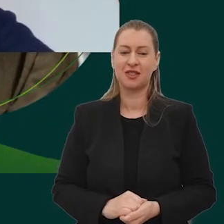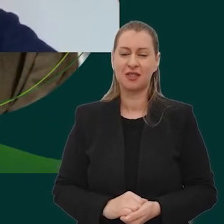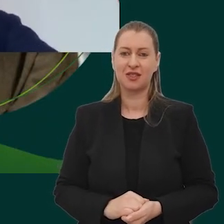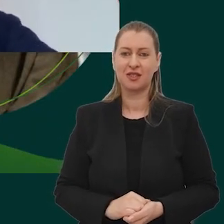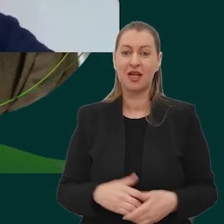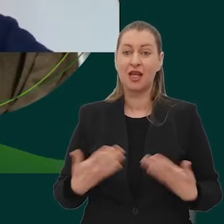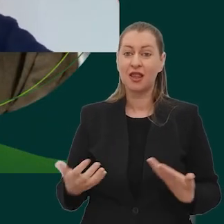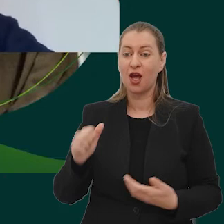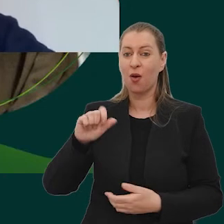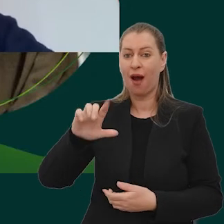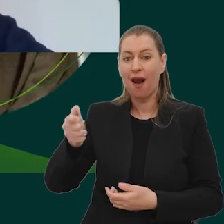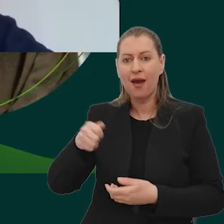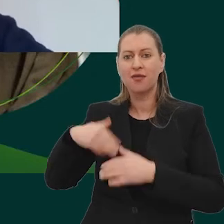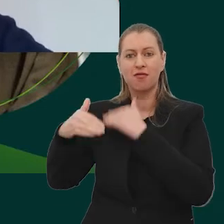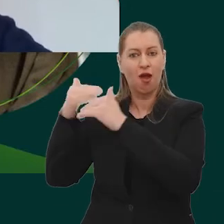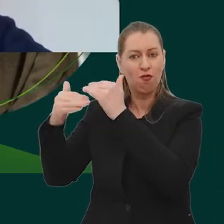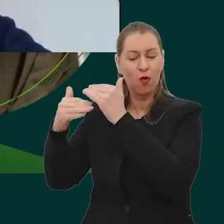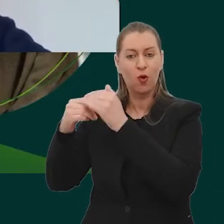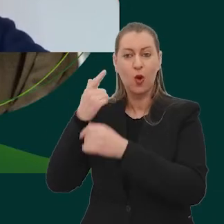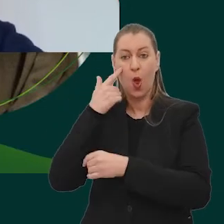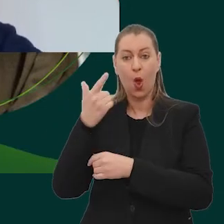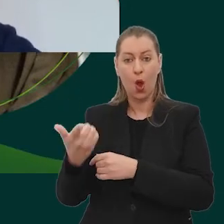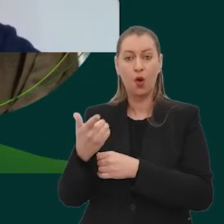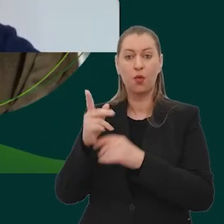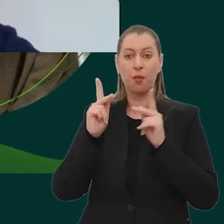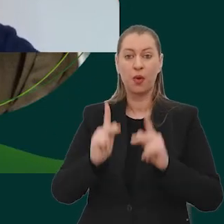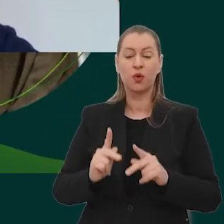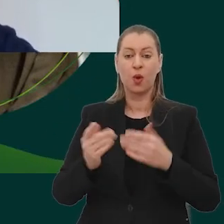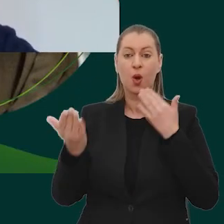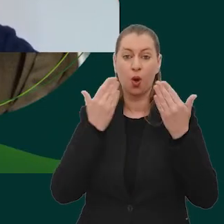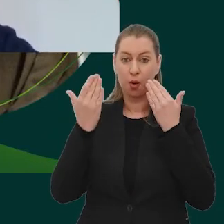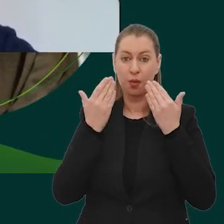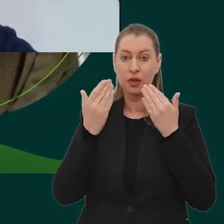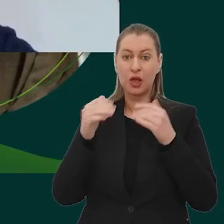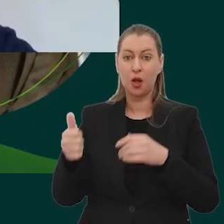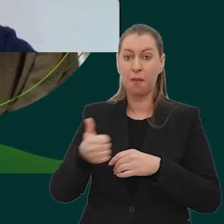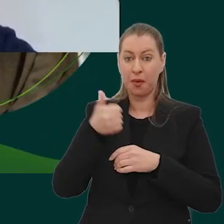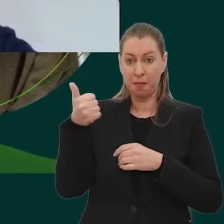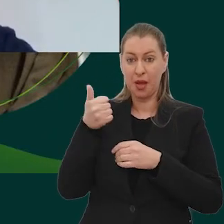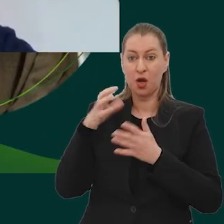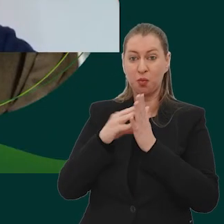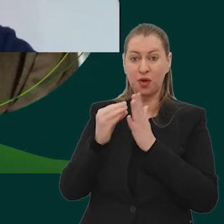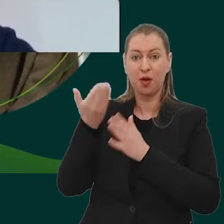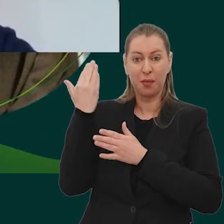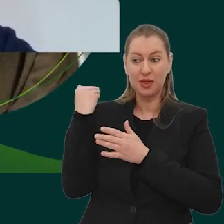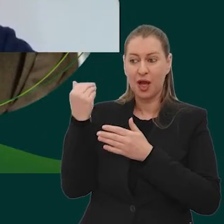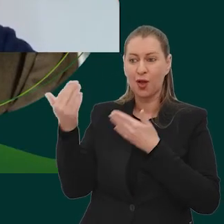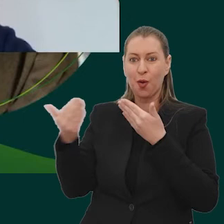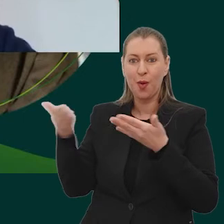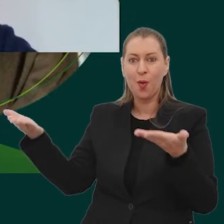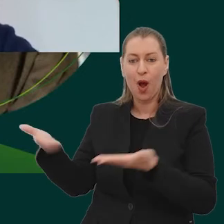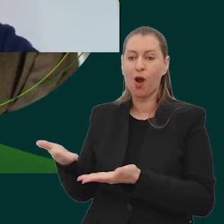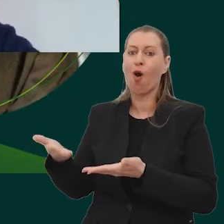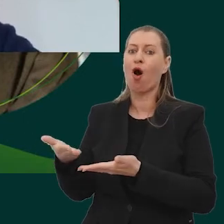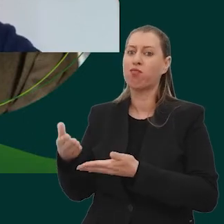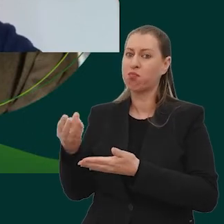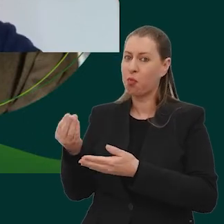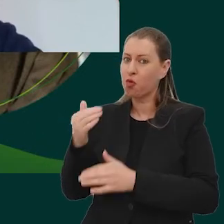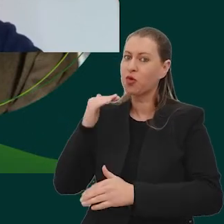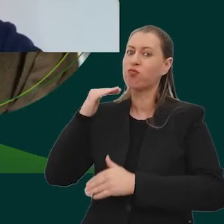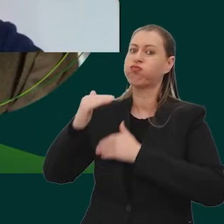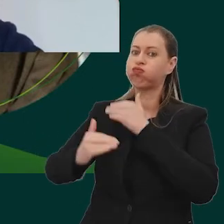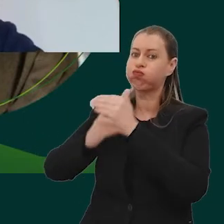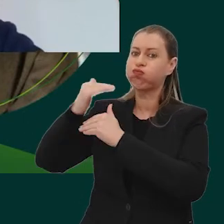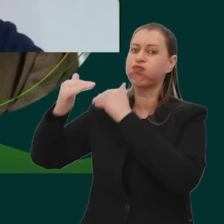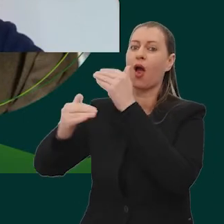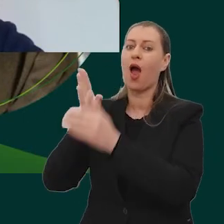A Alexa está evoluindo ali. Eu vi uma vez o pessoal fazendo um comparativo dos primeiros modelos com os agora. O negócio tem evoluído